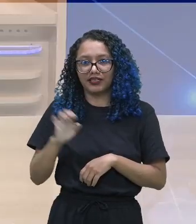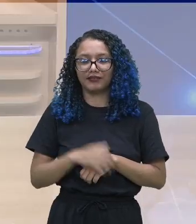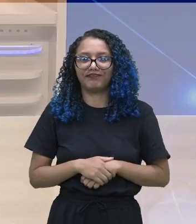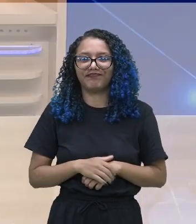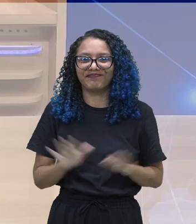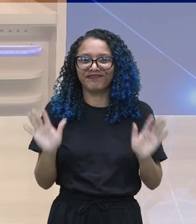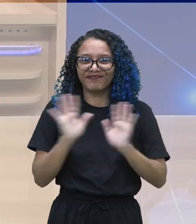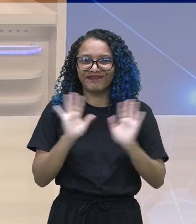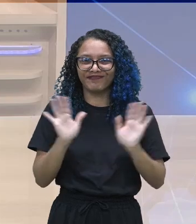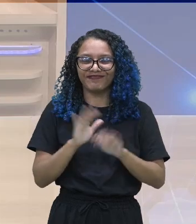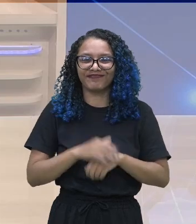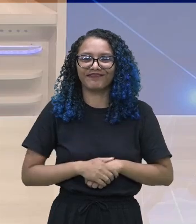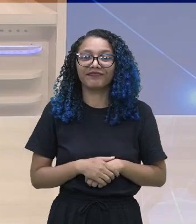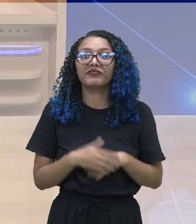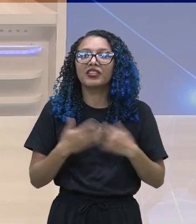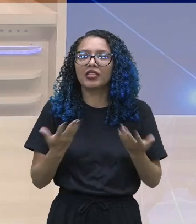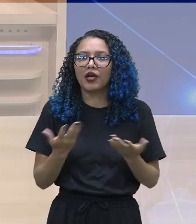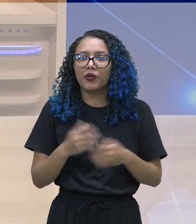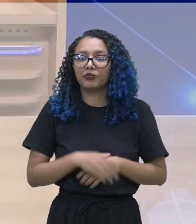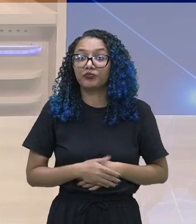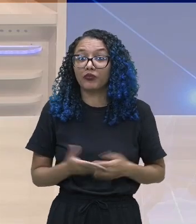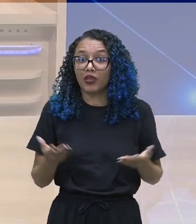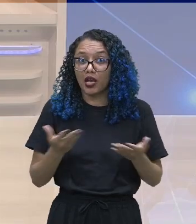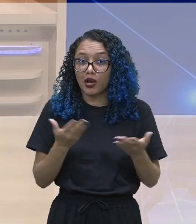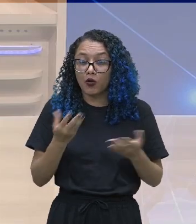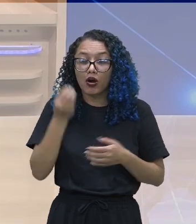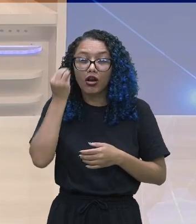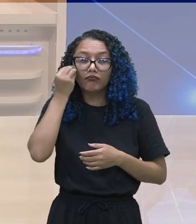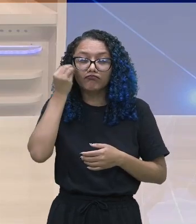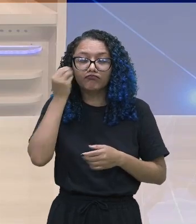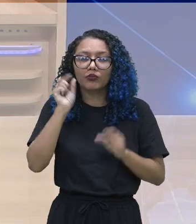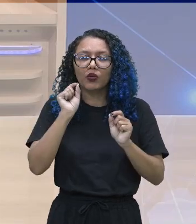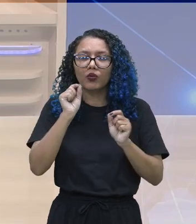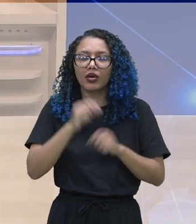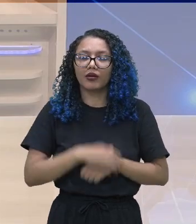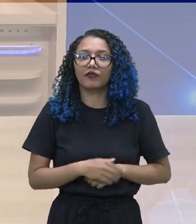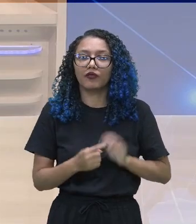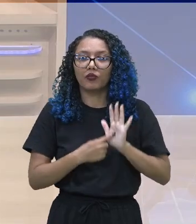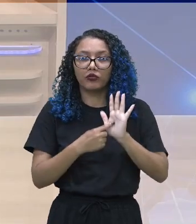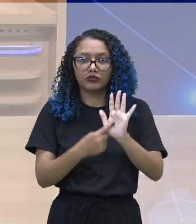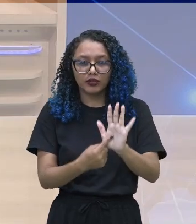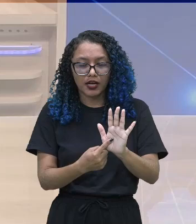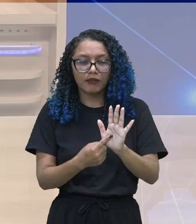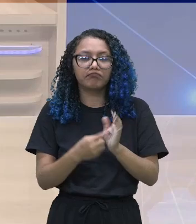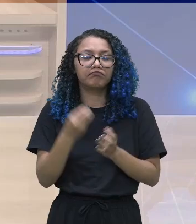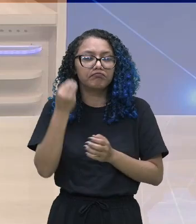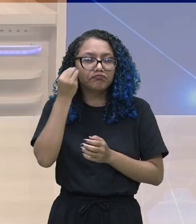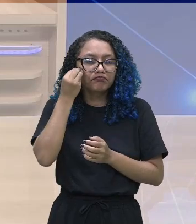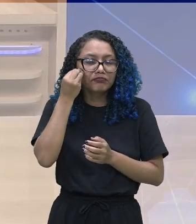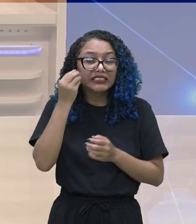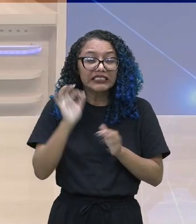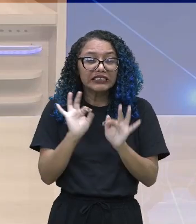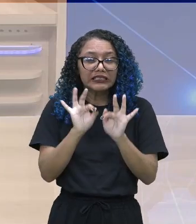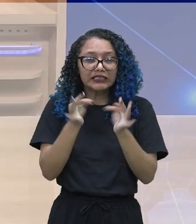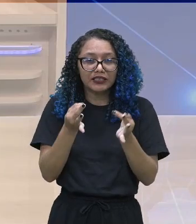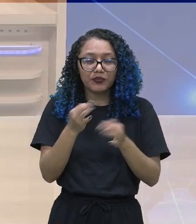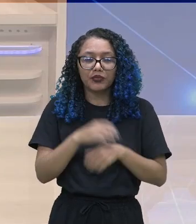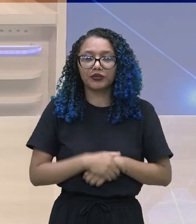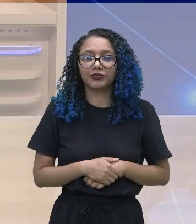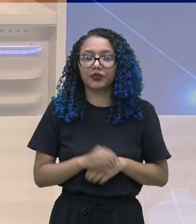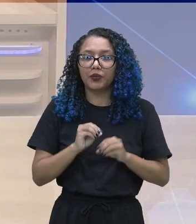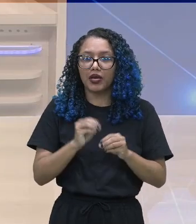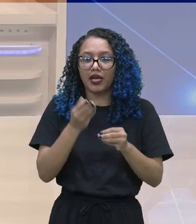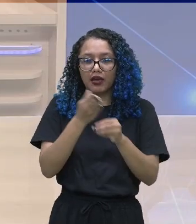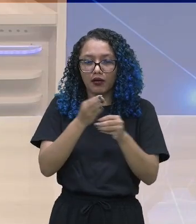Olá, alunos! No desafio da aula de hoje, nós iremos realizar um experimento bem simples, utilizando apenas um ovo e